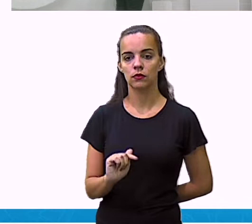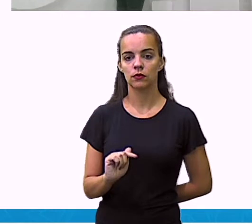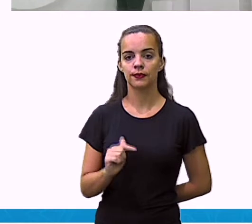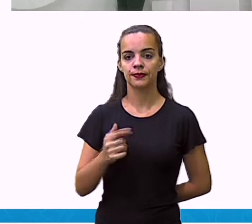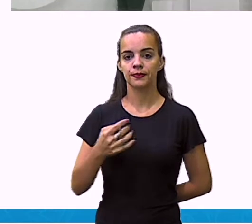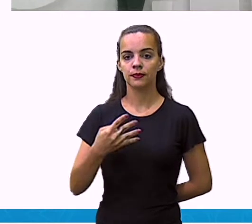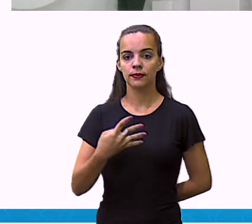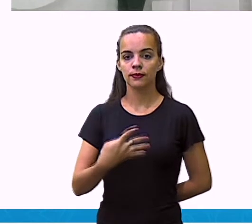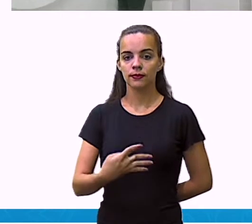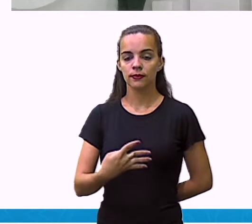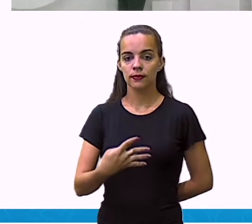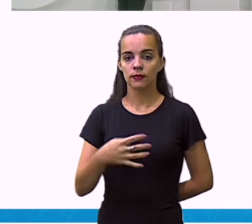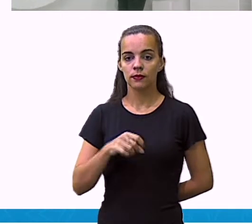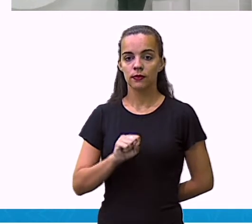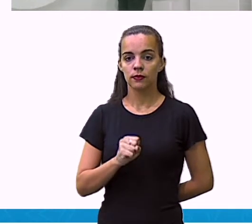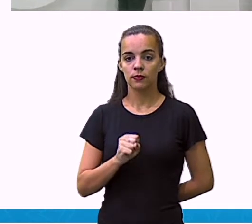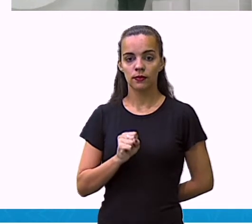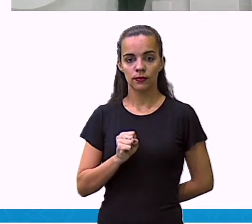47,